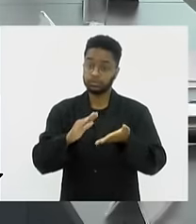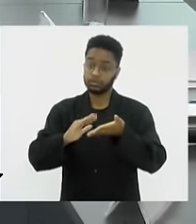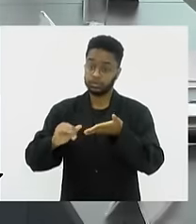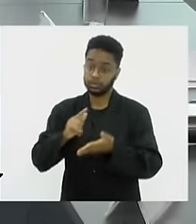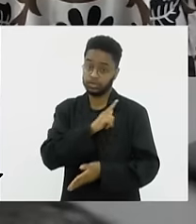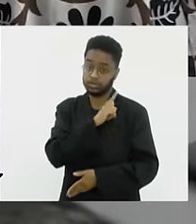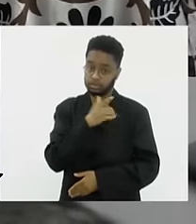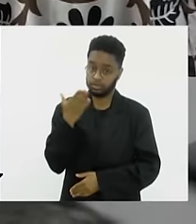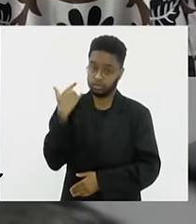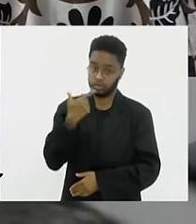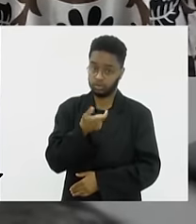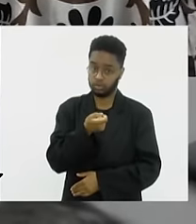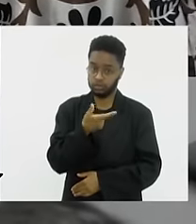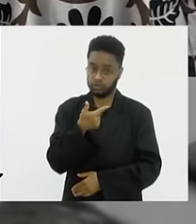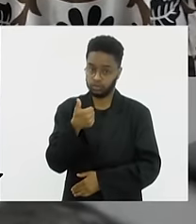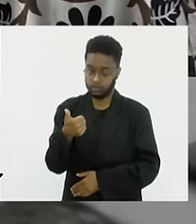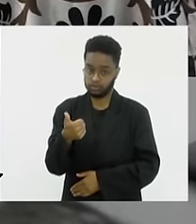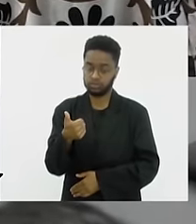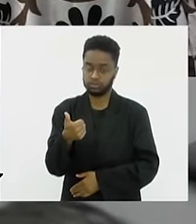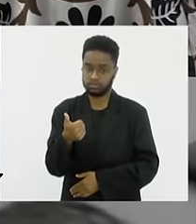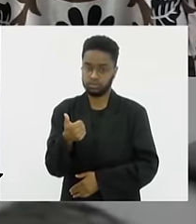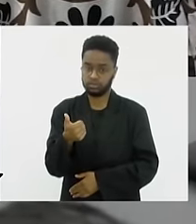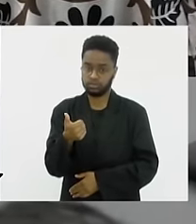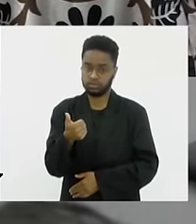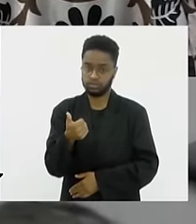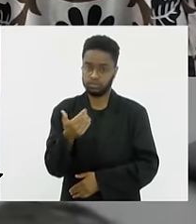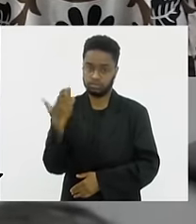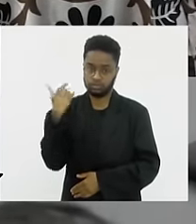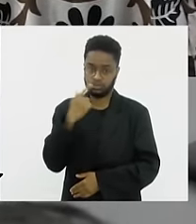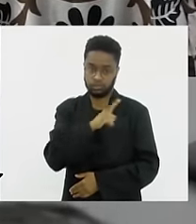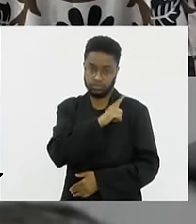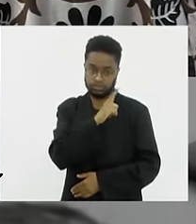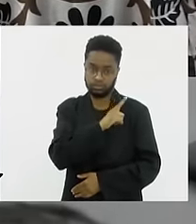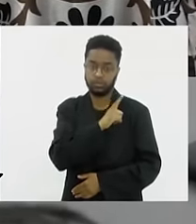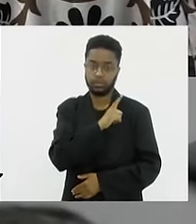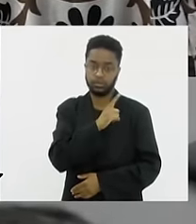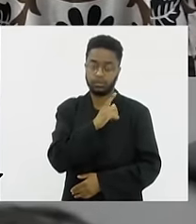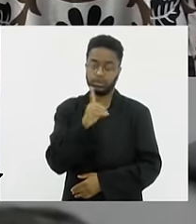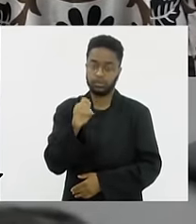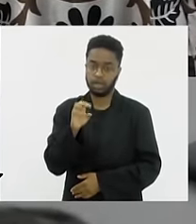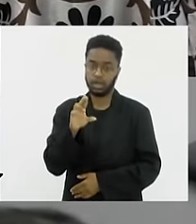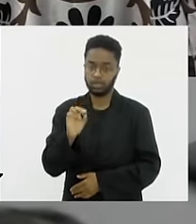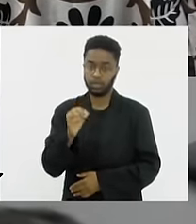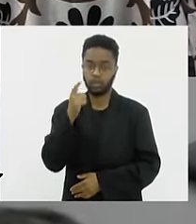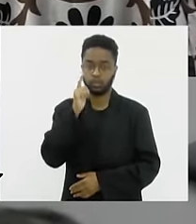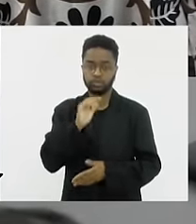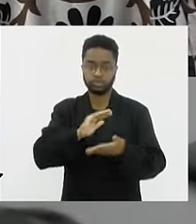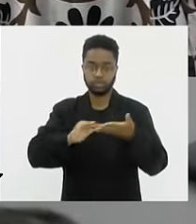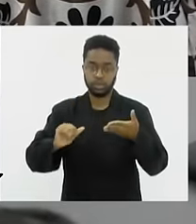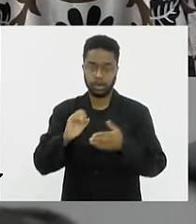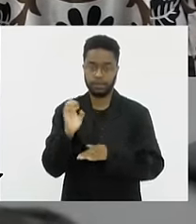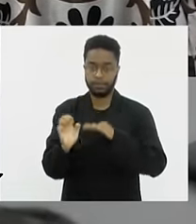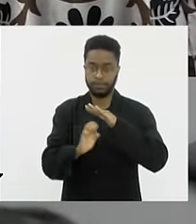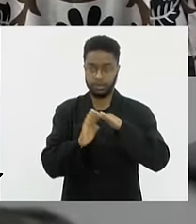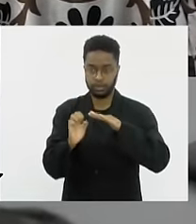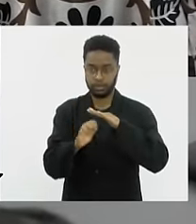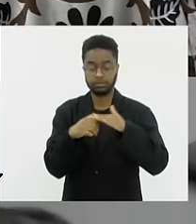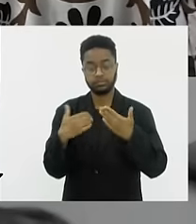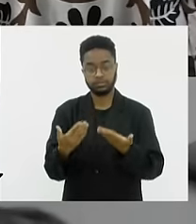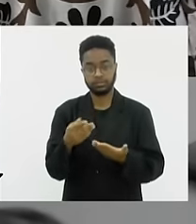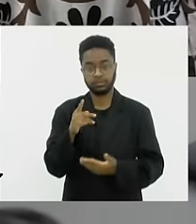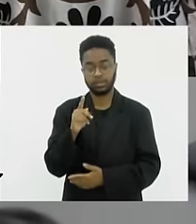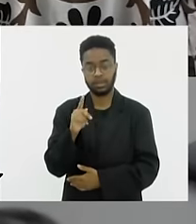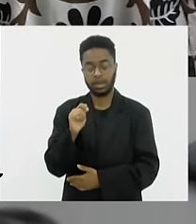em 2021, a gestão anterior do Detro conseguiu retirar essa empresa, e aí a